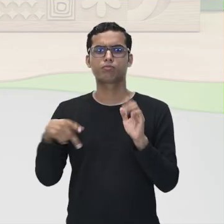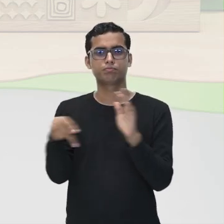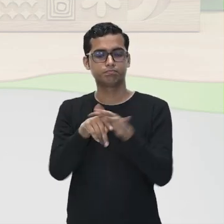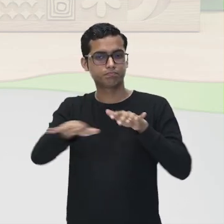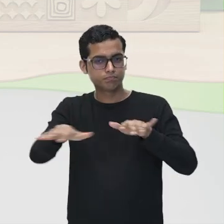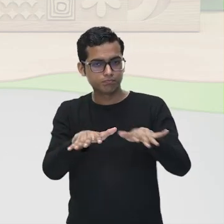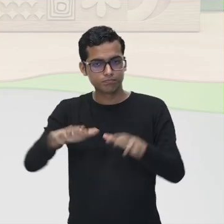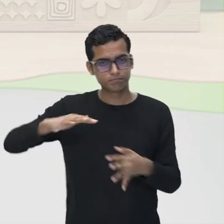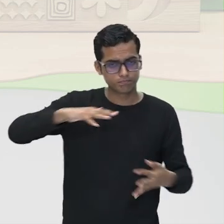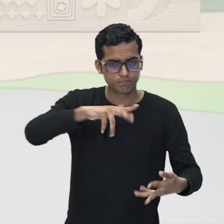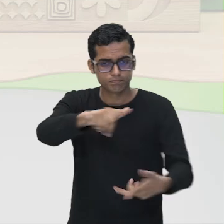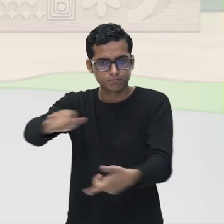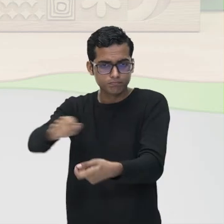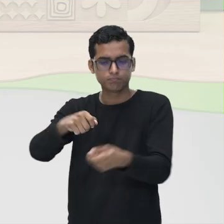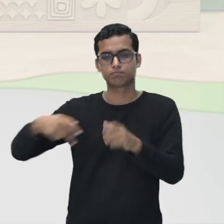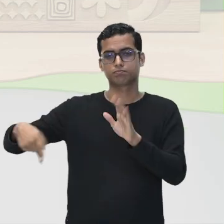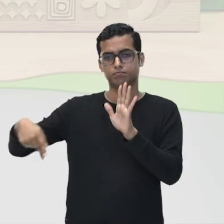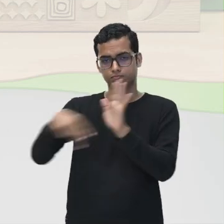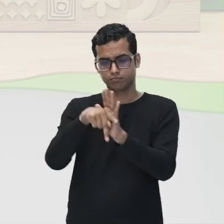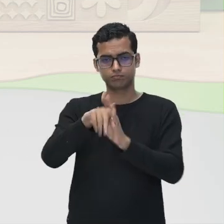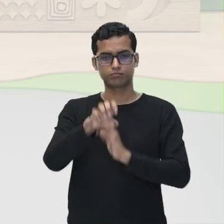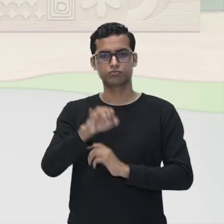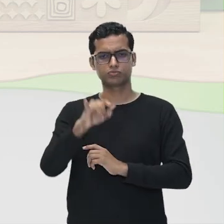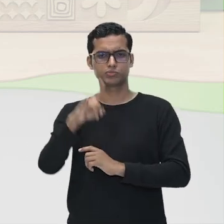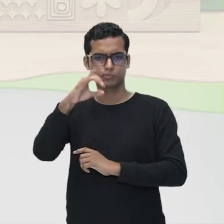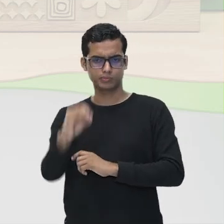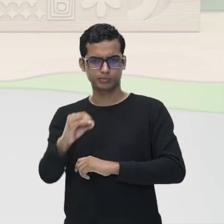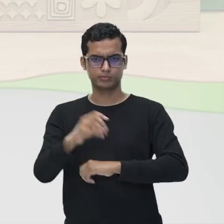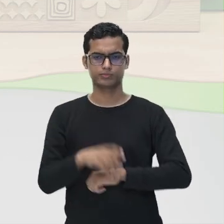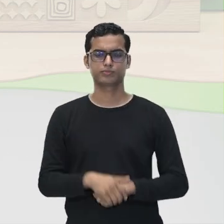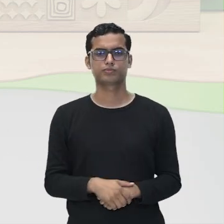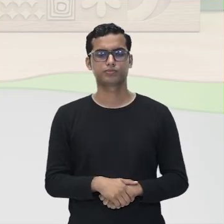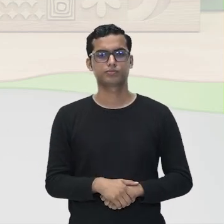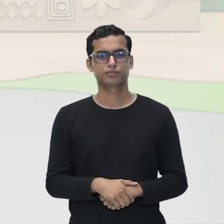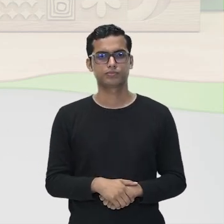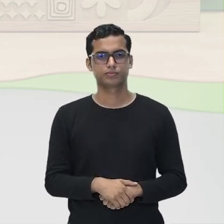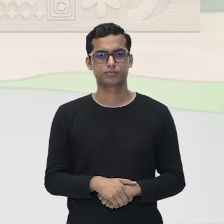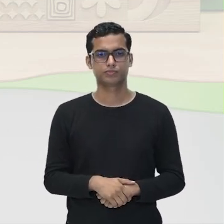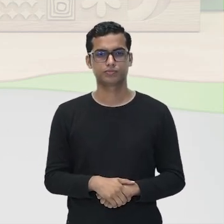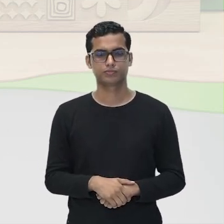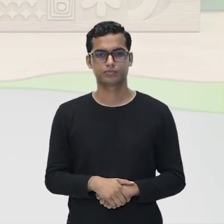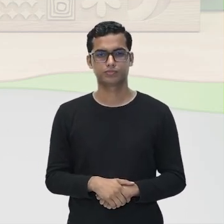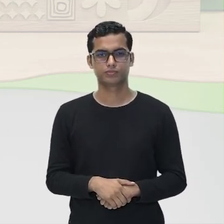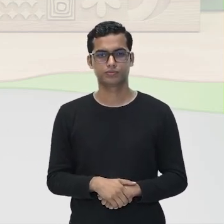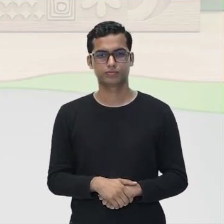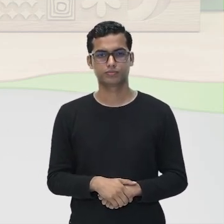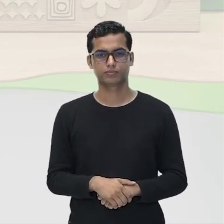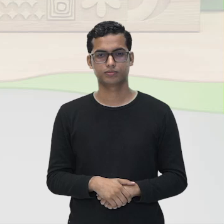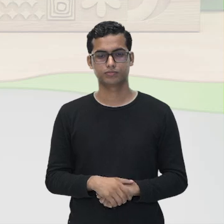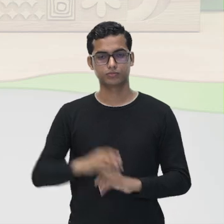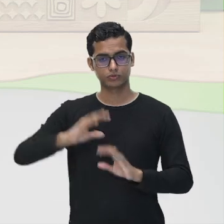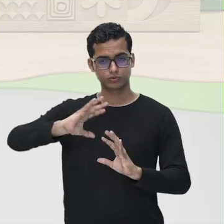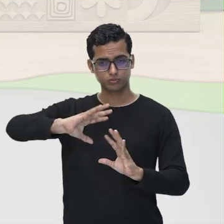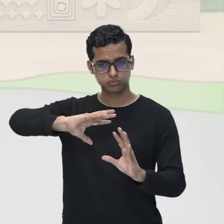movimento que a Terra faz em torno do seu próprio eixo. E cada giro